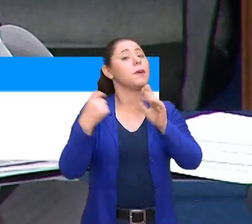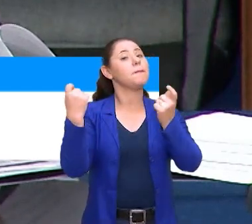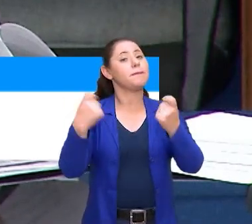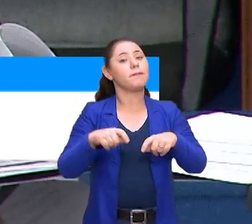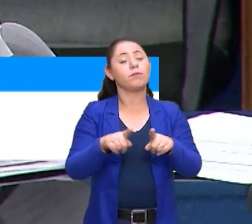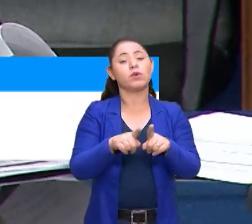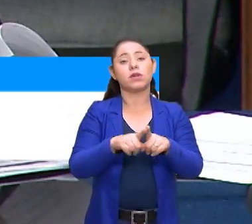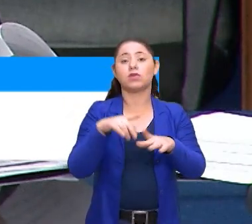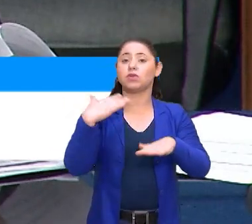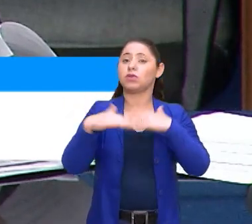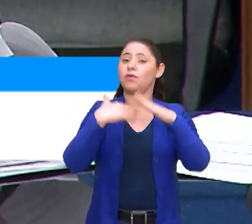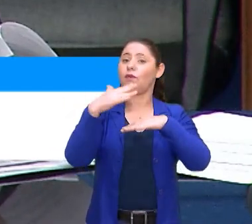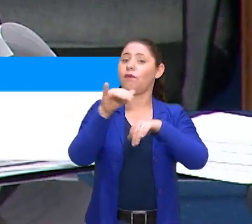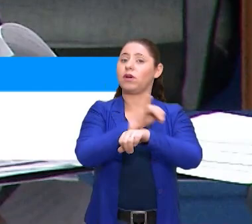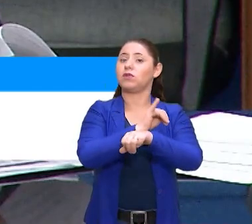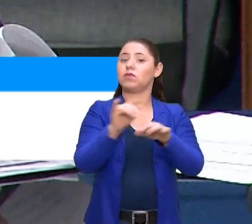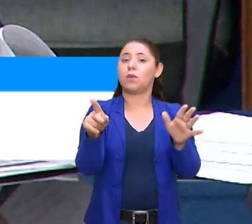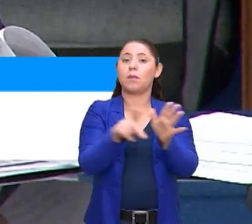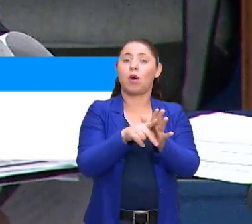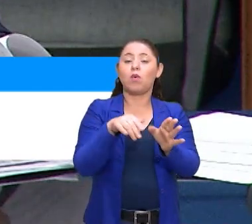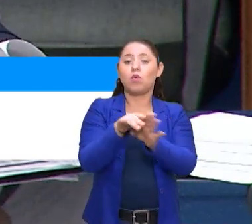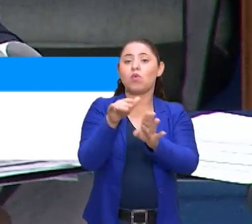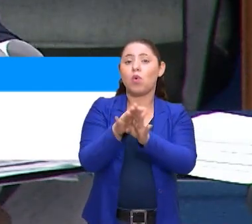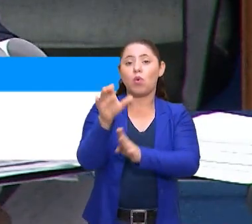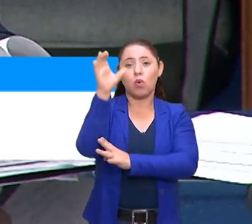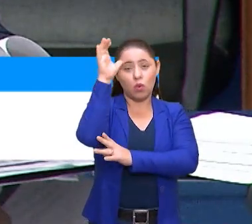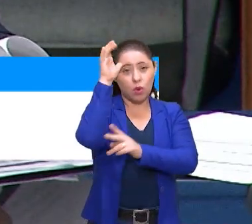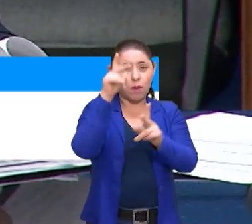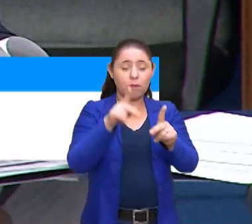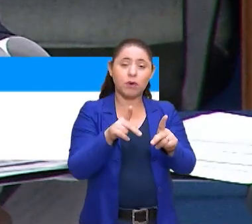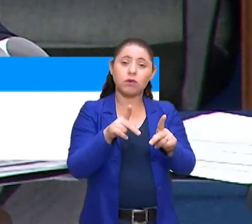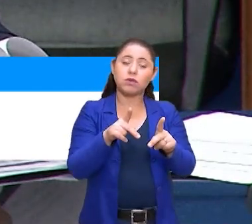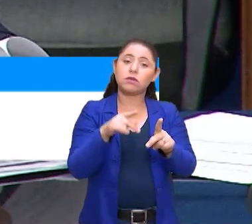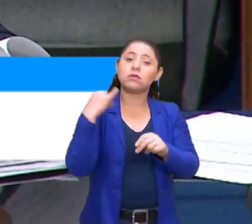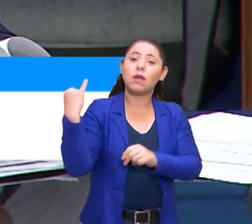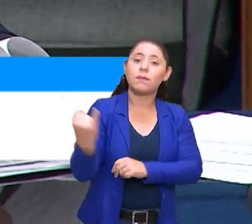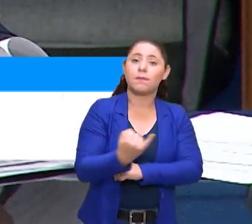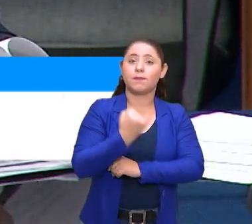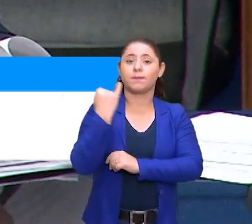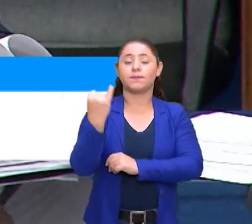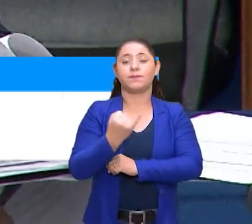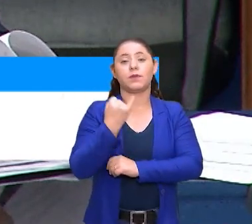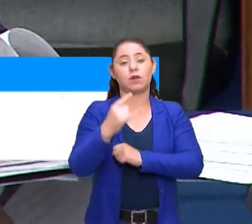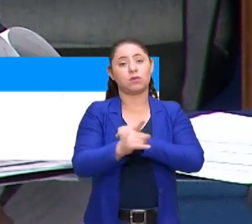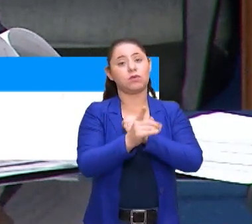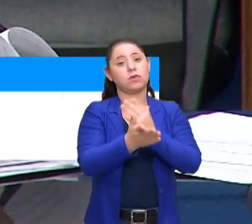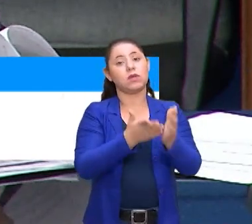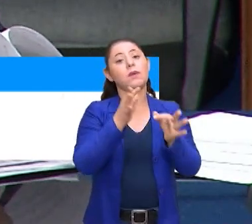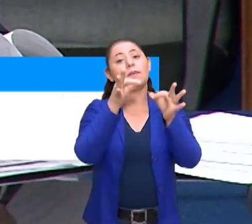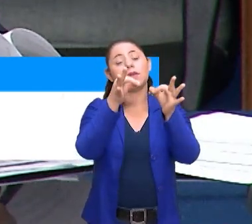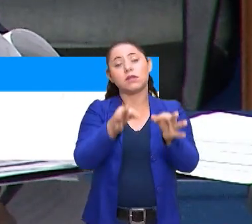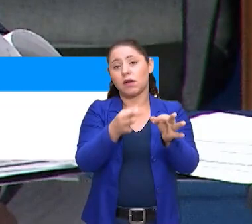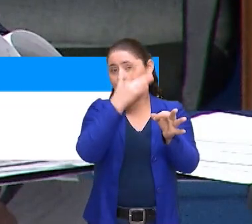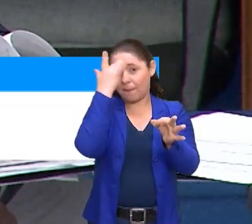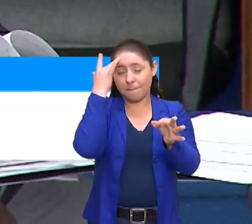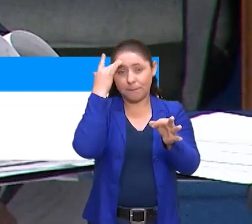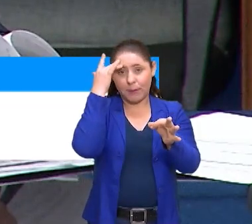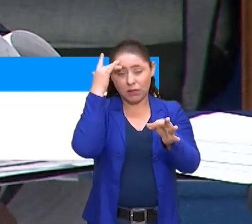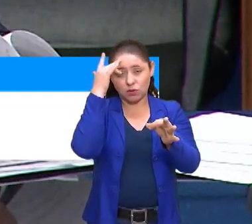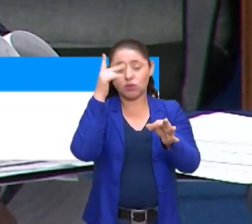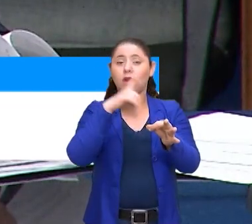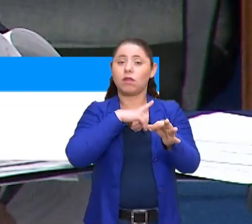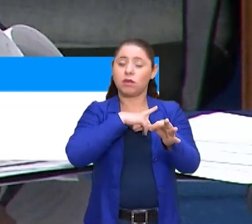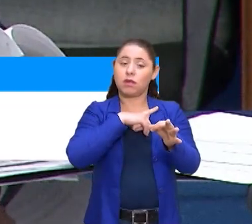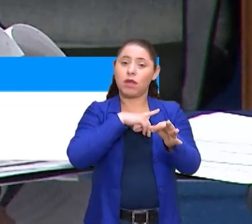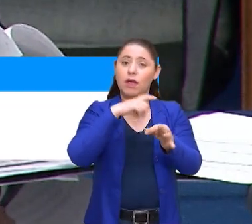eventos do Estado de Mato Grosso do Sul revela oportuno e necessário, pois visa desenvolver ações voltadas a orientar e conscientizar a população acerca da importância do